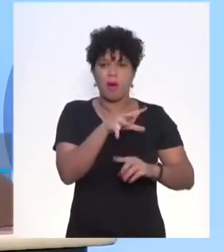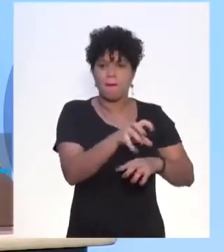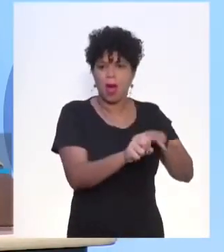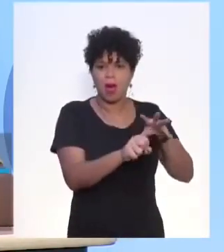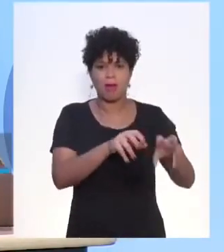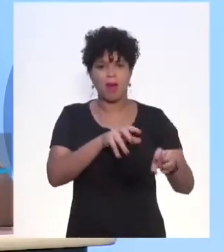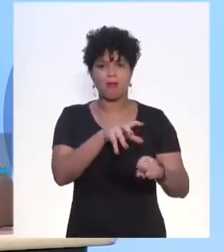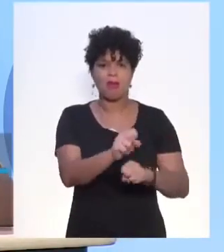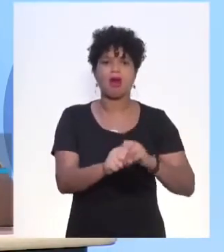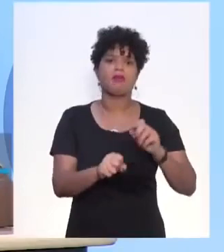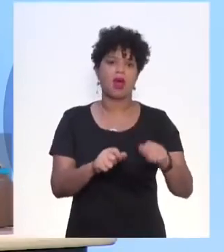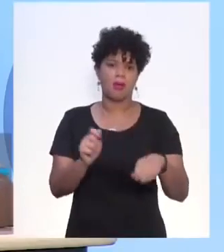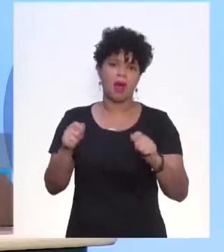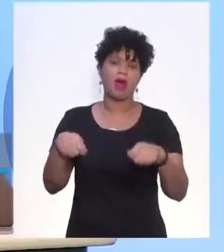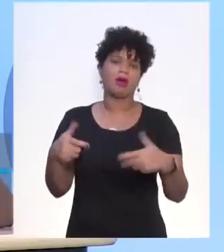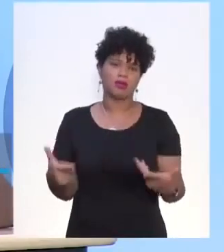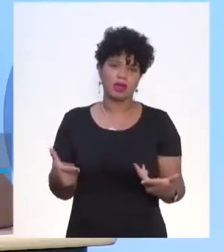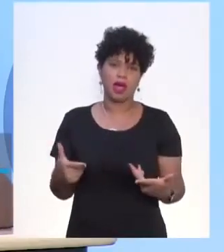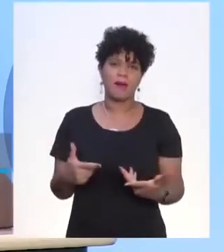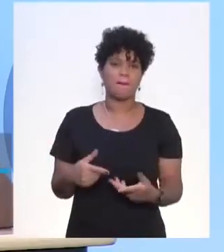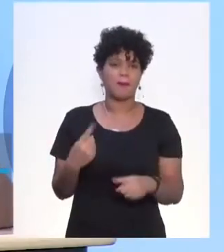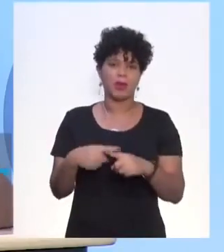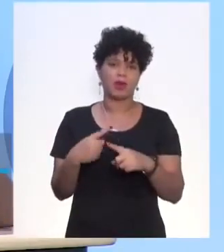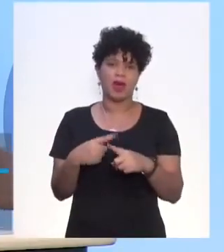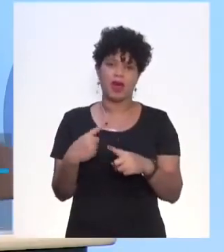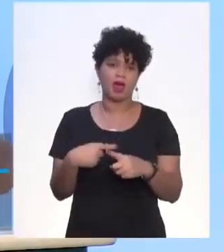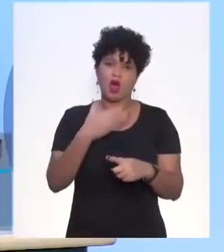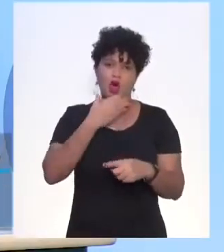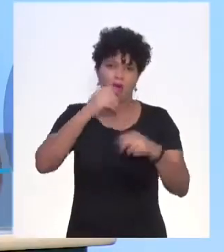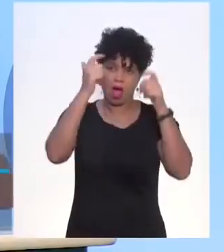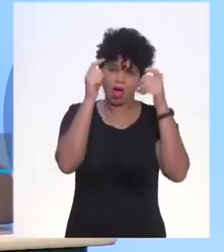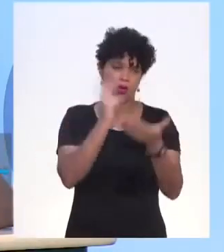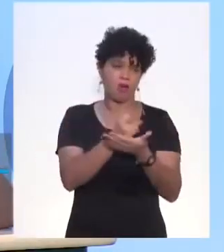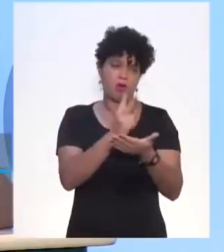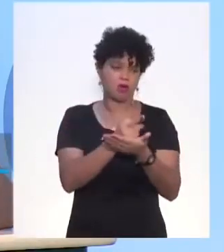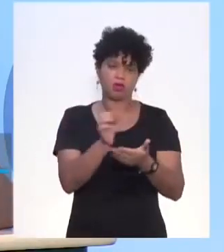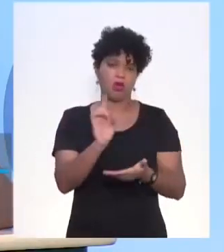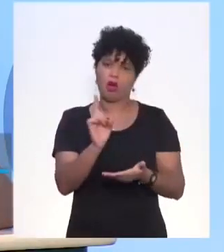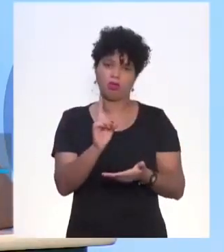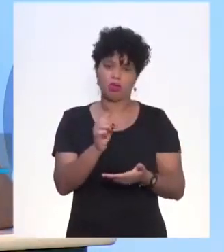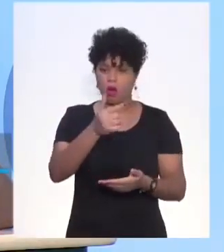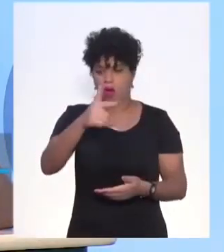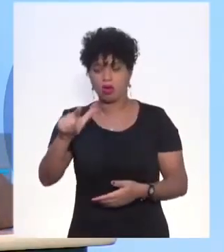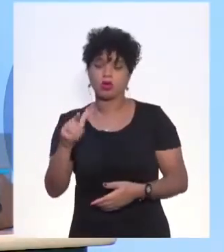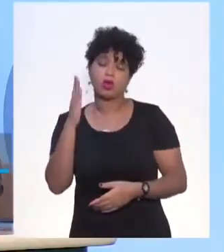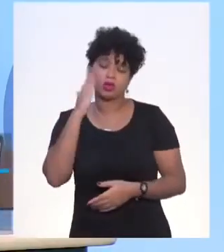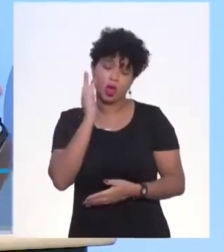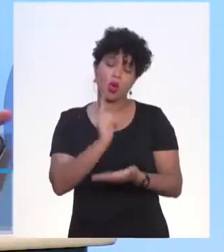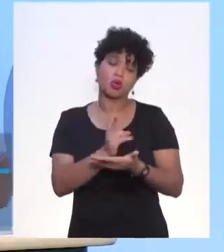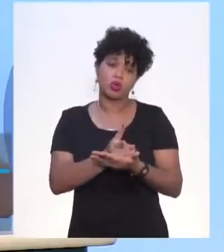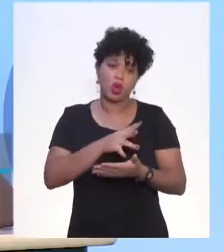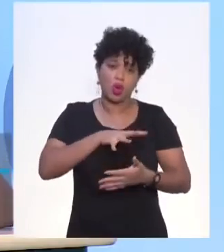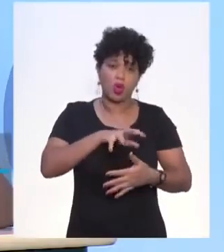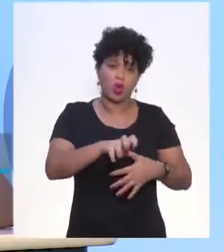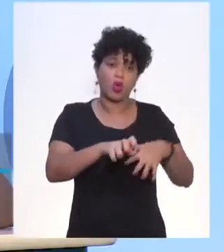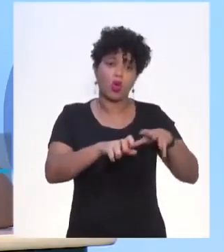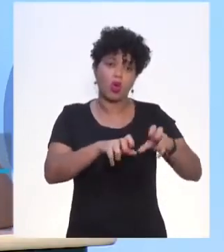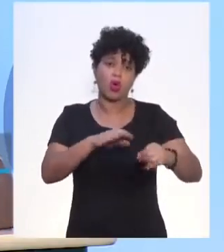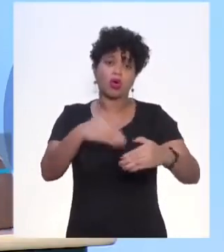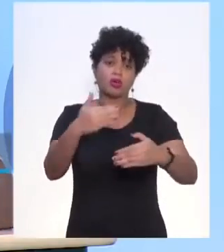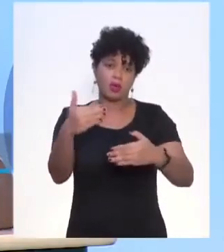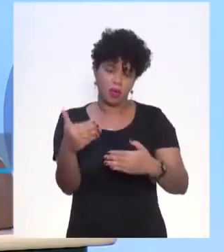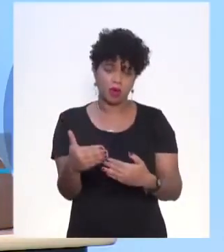ela saiu da condição de propriedade de Leopoldo II, embora o processo de colonização continuou posterior aí a